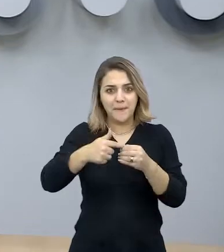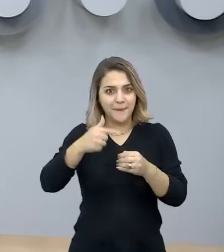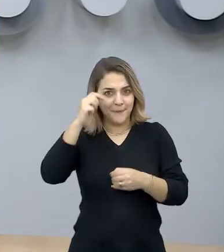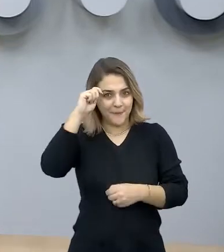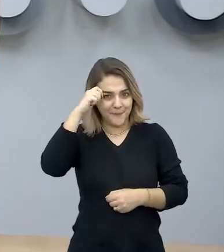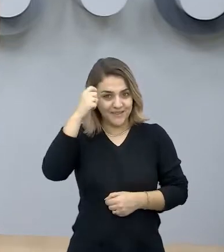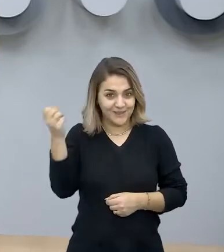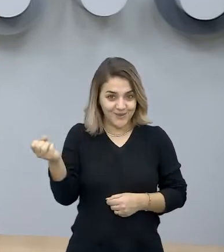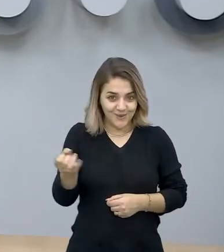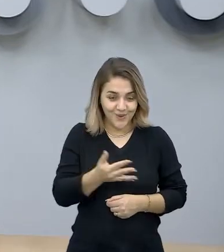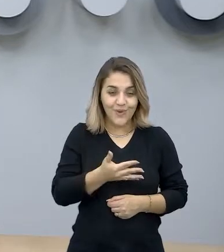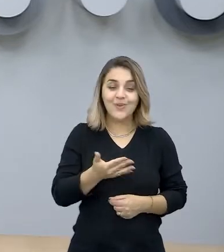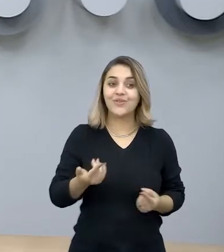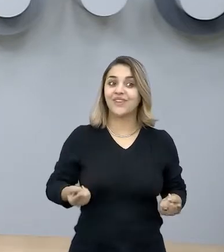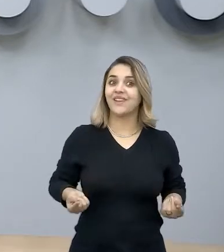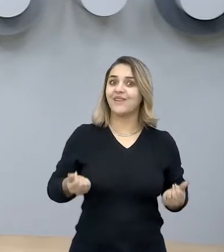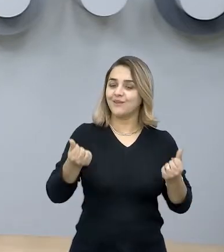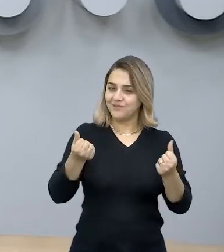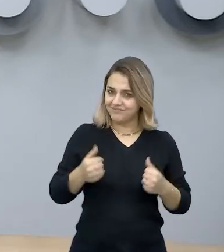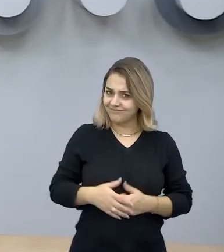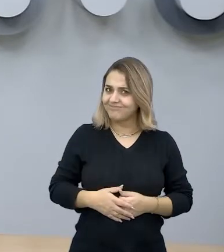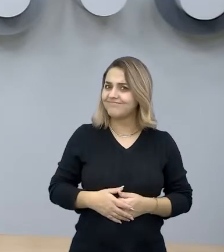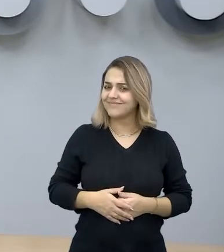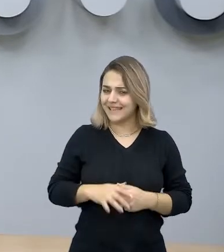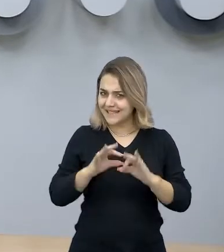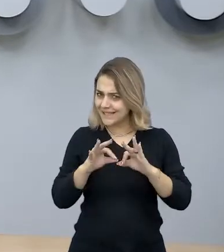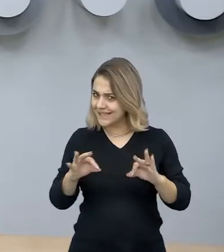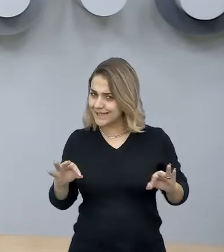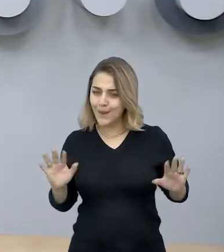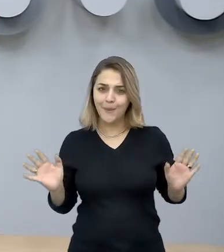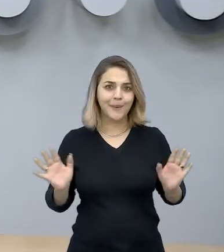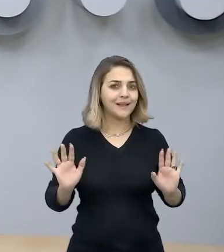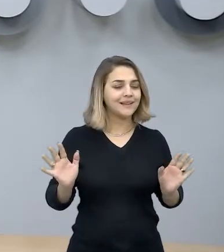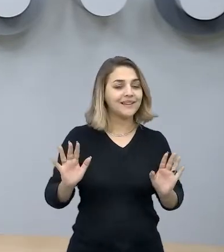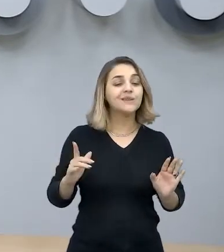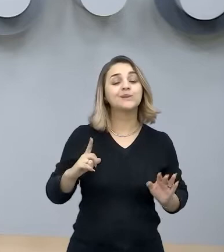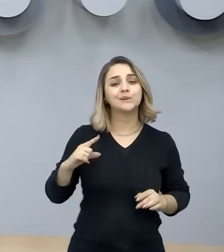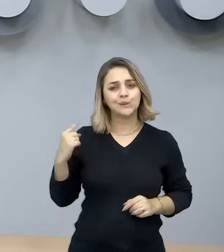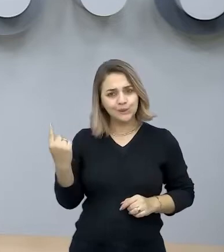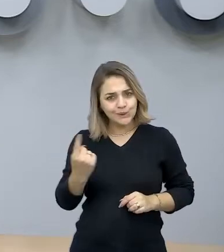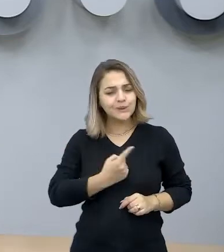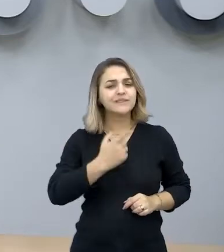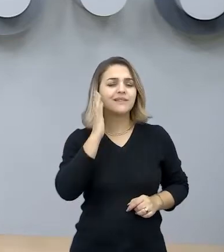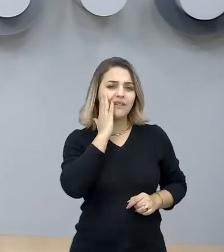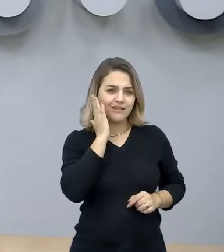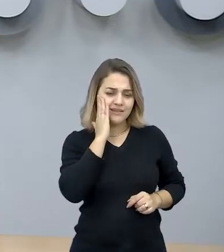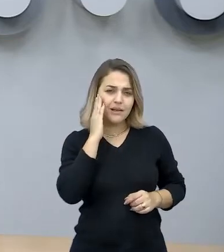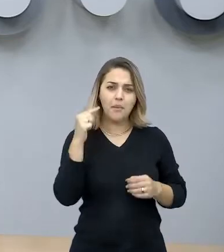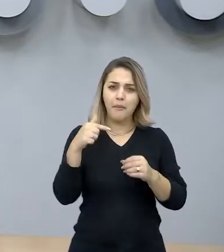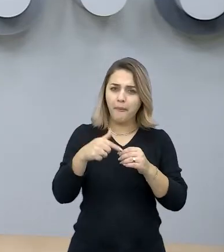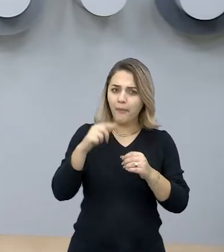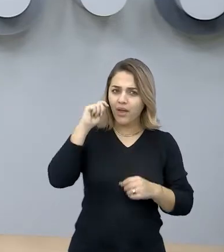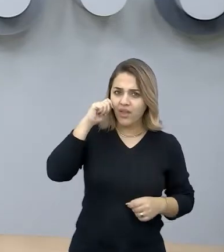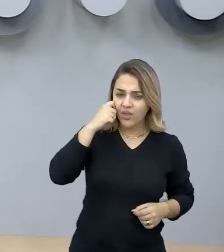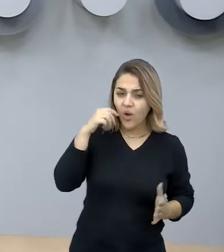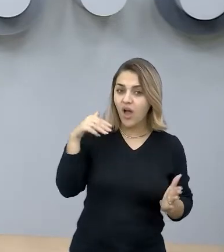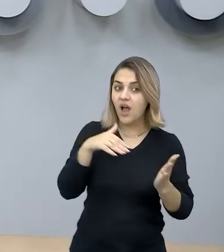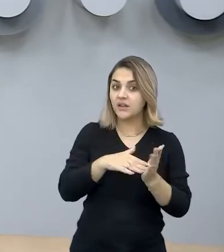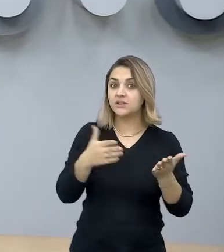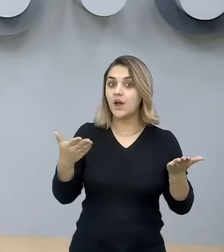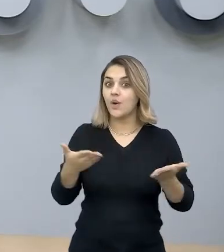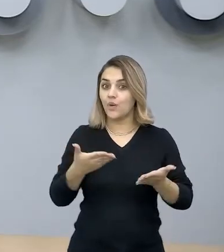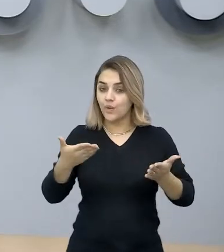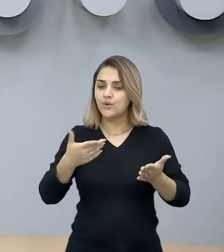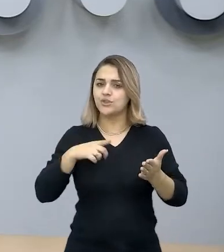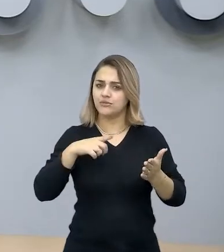petróleo da economia, né? Não é pouca coisa, né? A gente sabe que o petróleo até hoje é extremamente explorado.